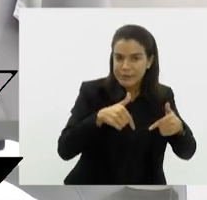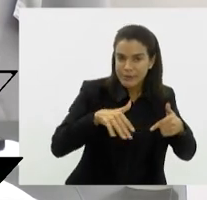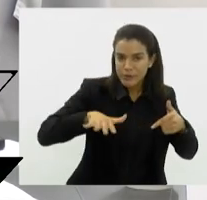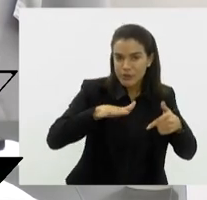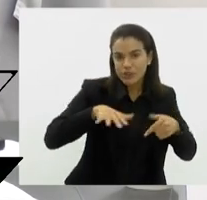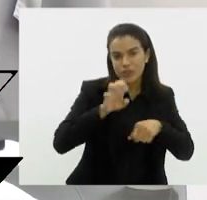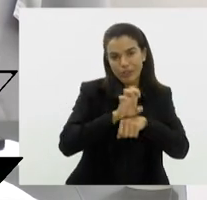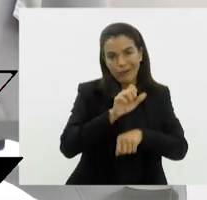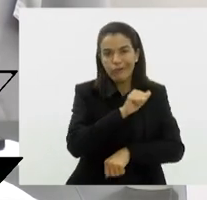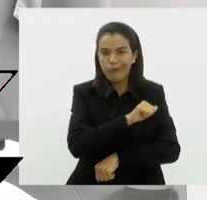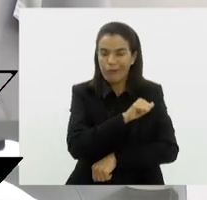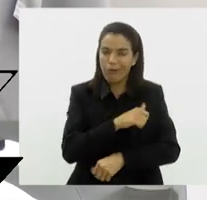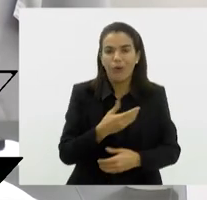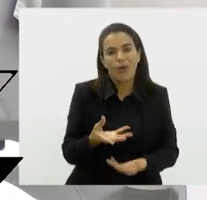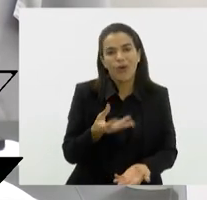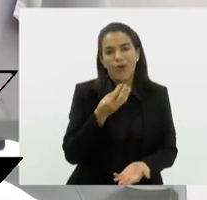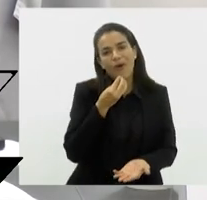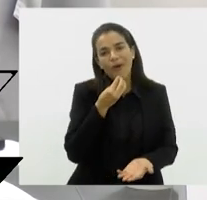Rio de Janeiro